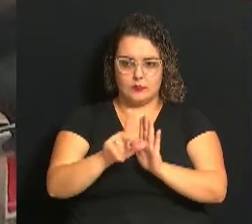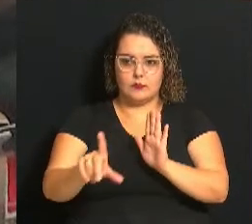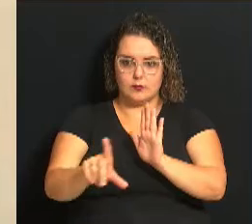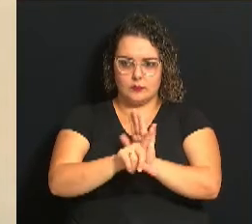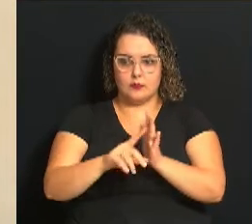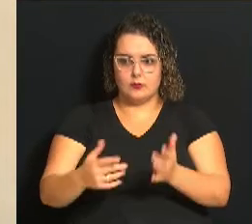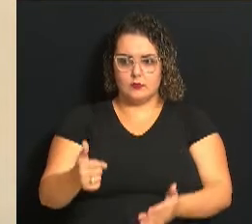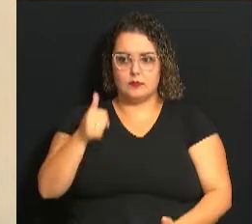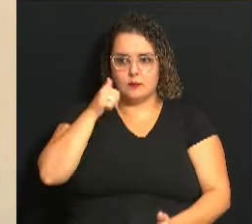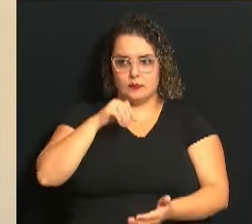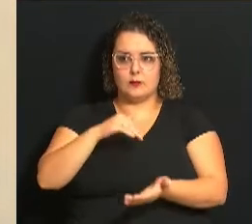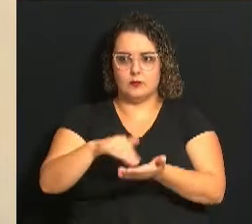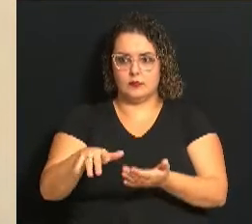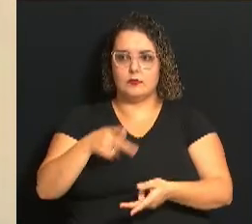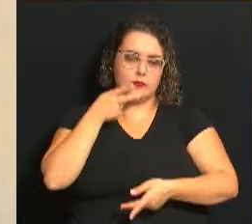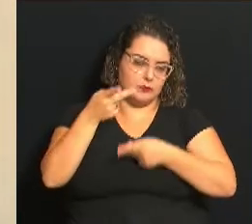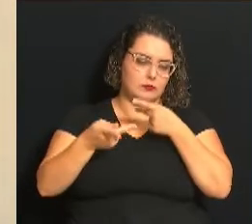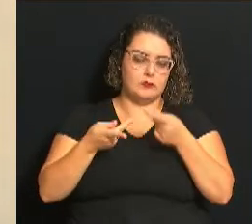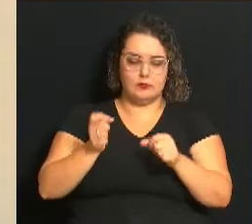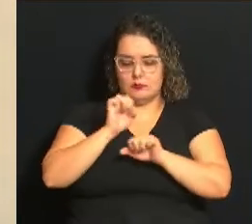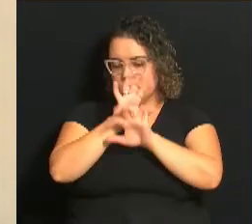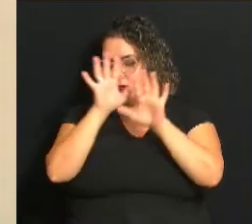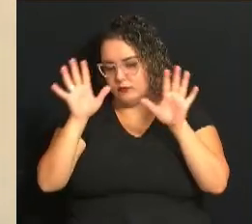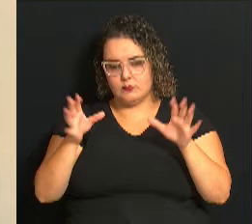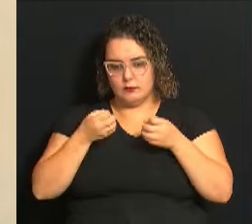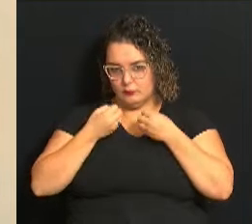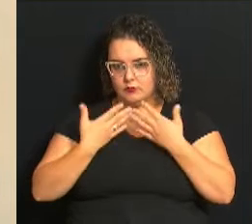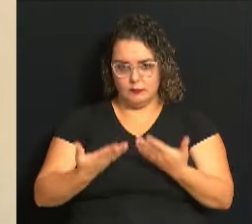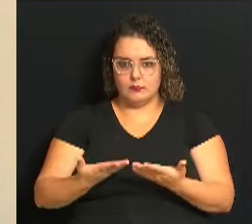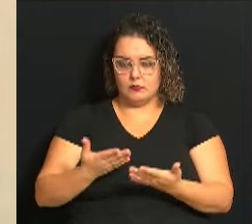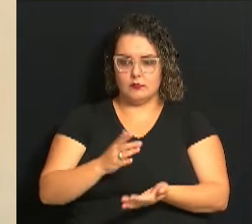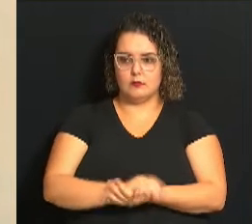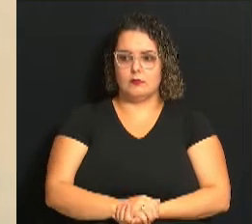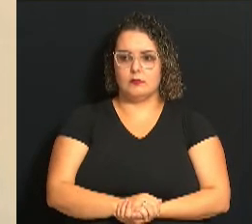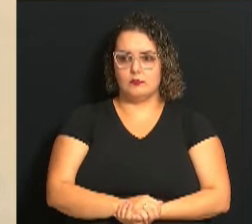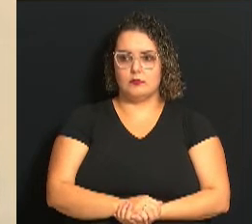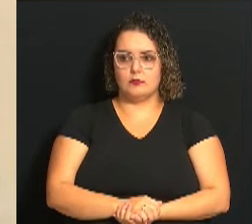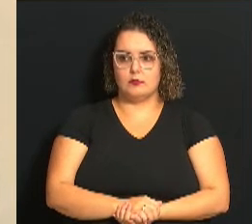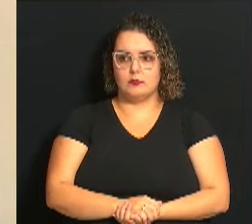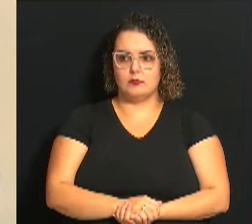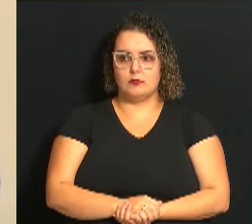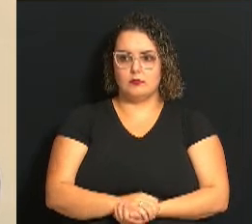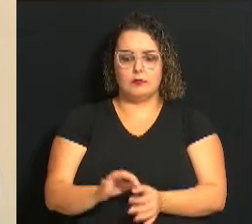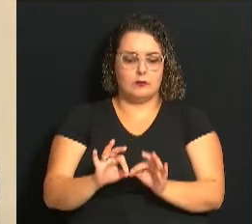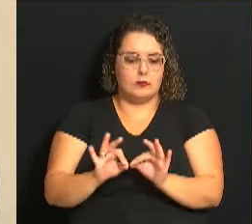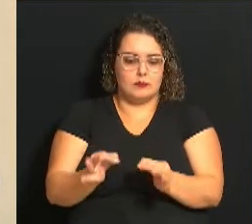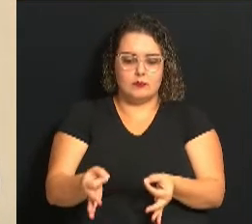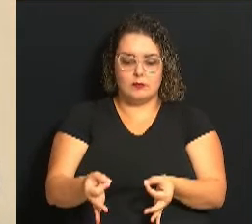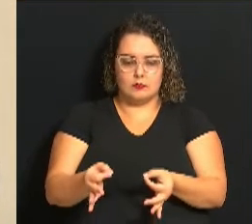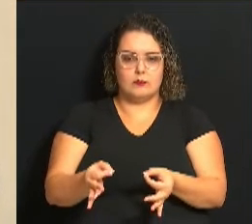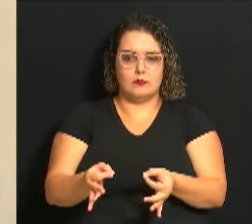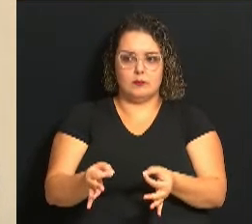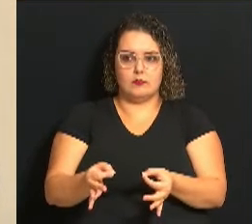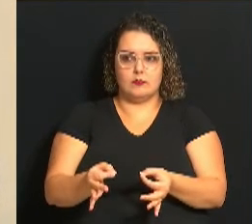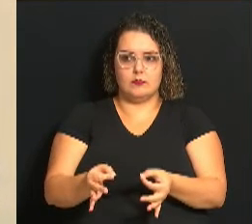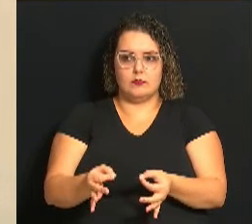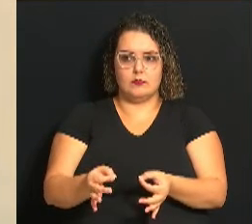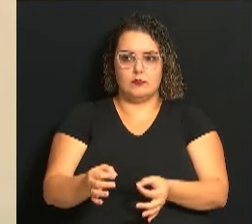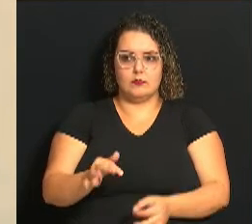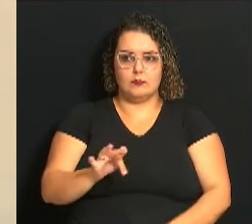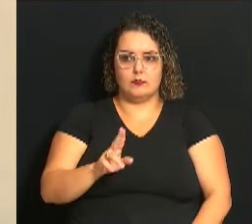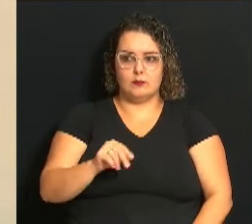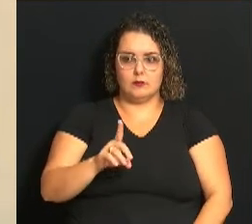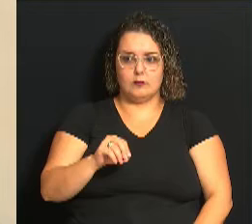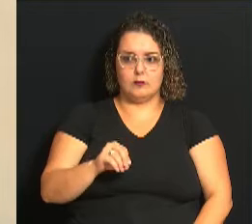Carolina falou muito bem e muito claro, é uma alteração simples de localização do Fundo Municipal de